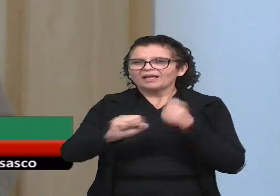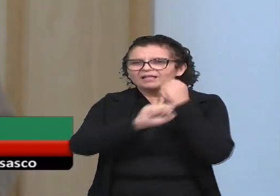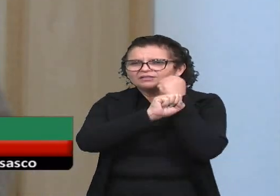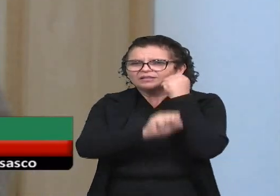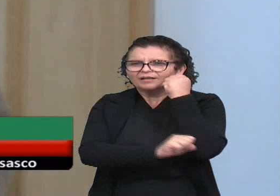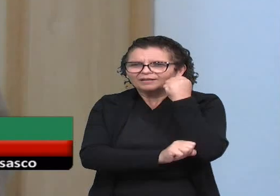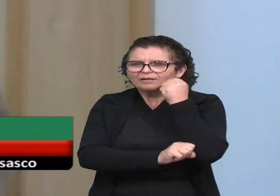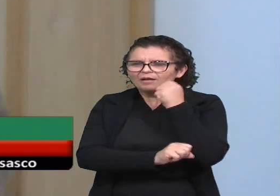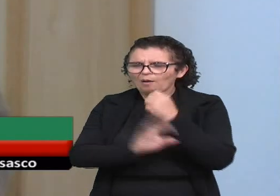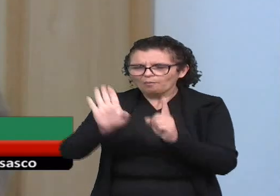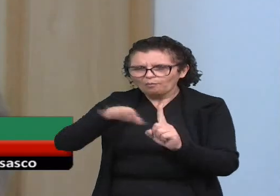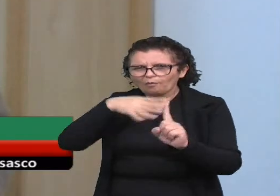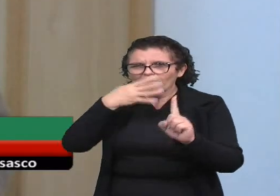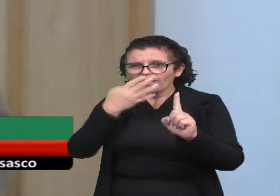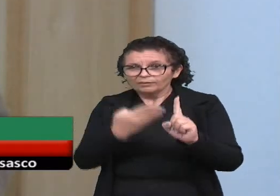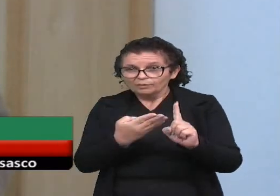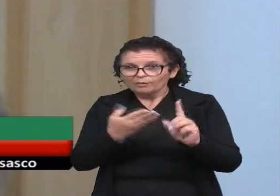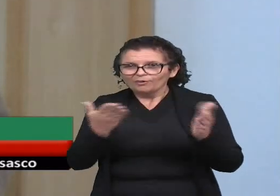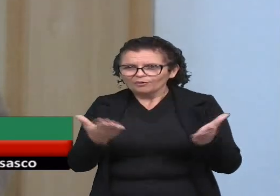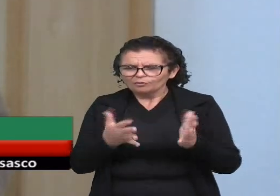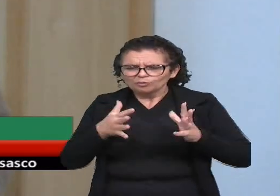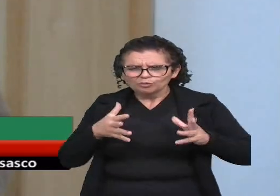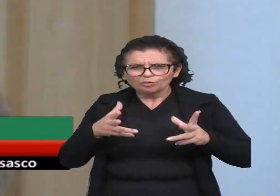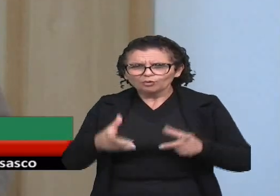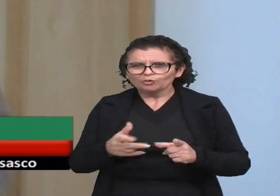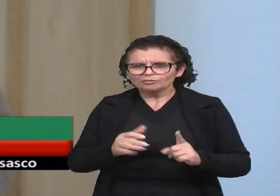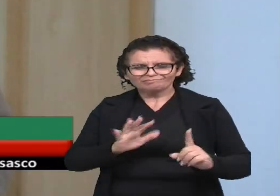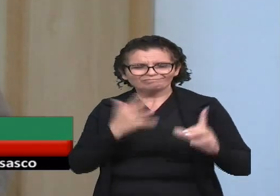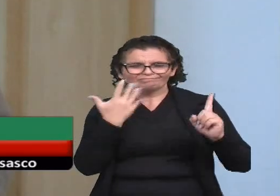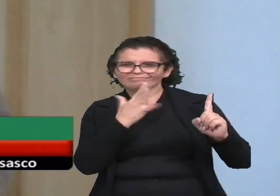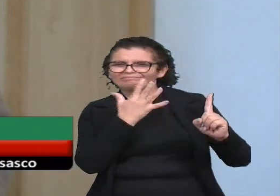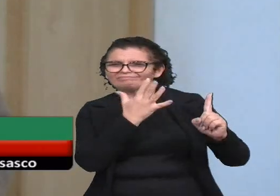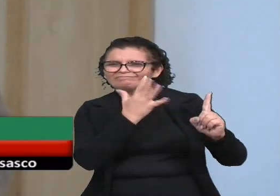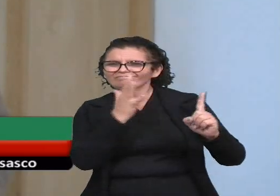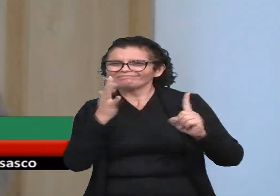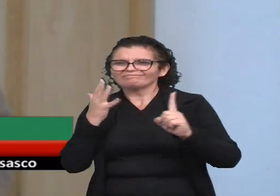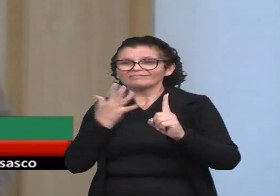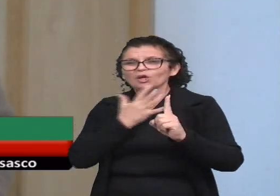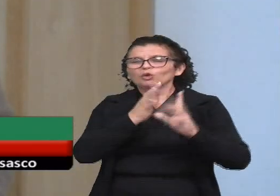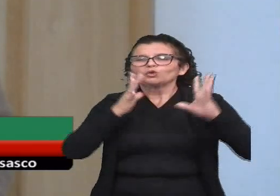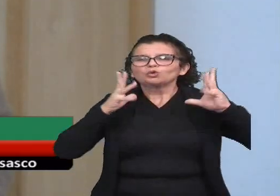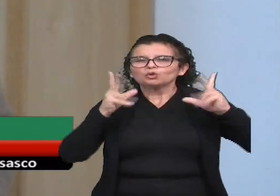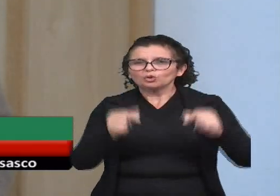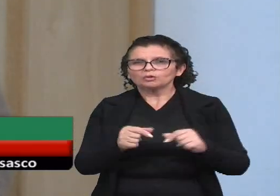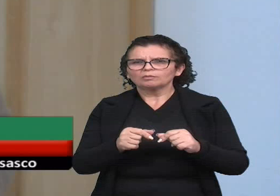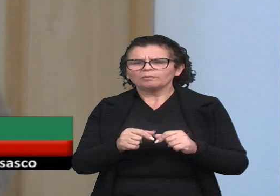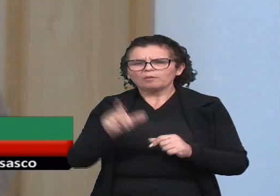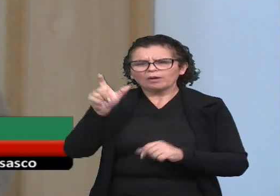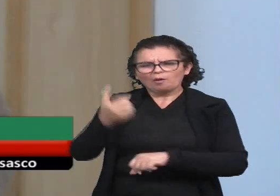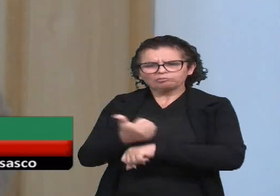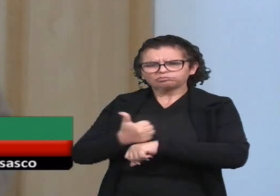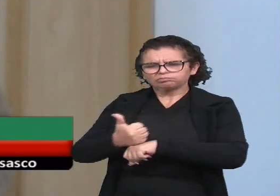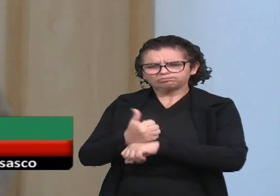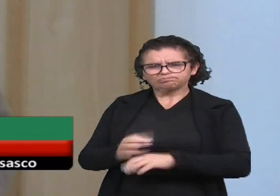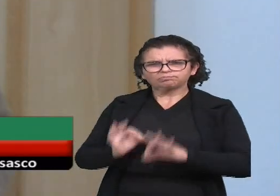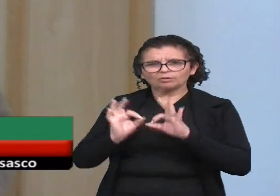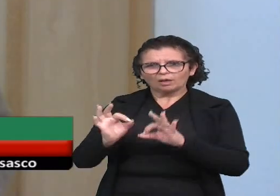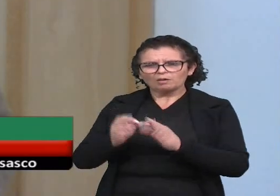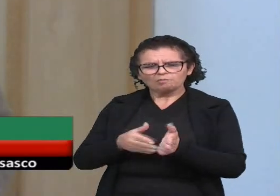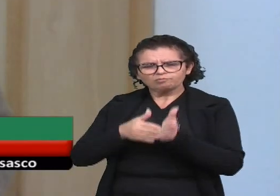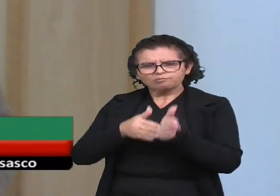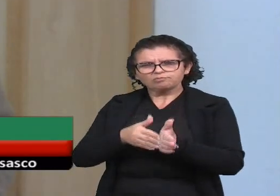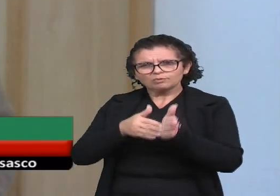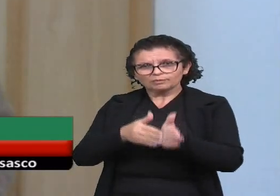homenageado hoje nessa casa, com todos os louvores que merece, porque Levi é um profissional